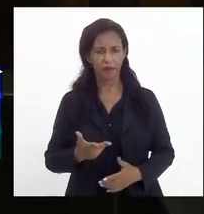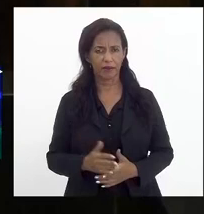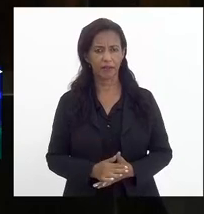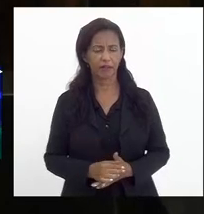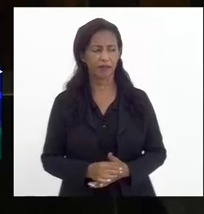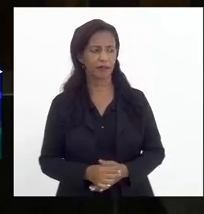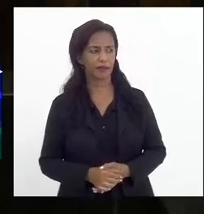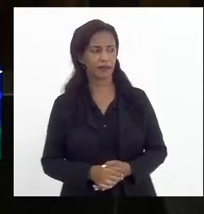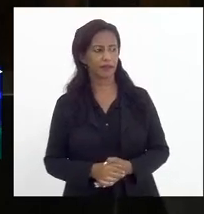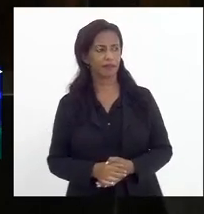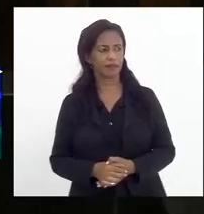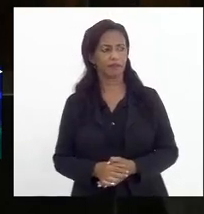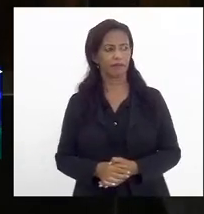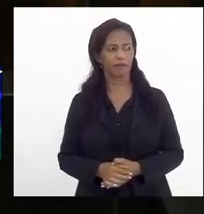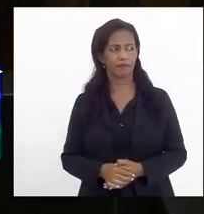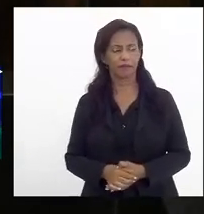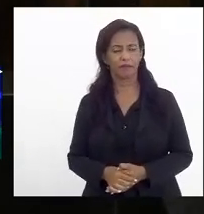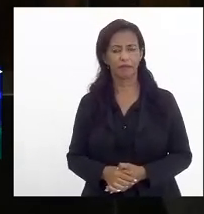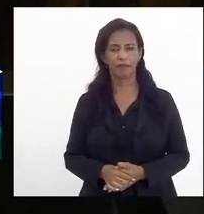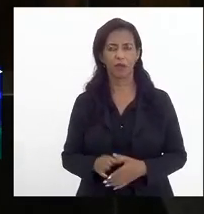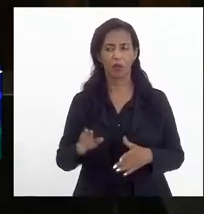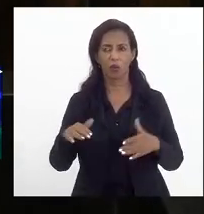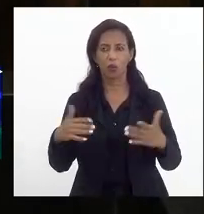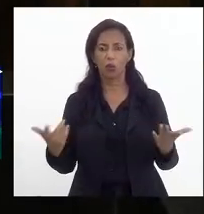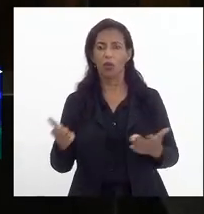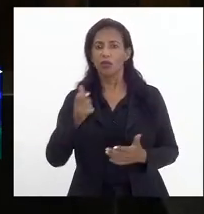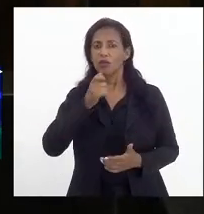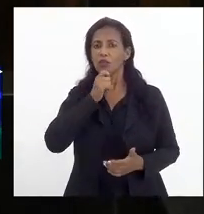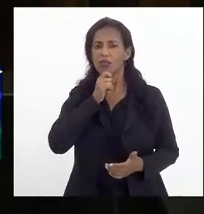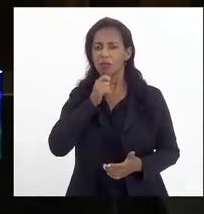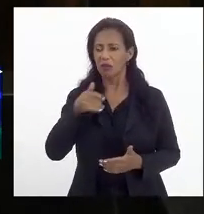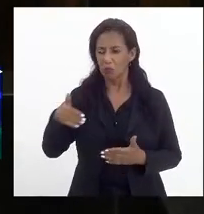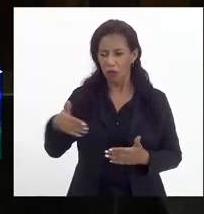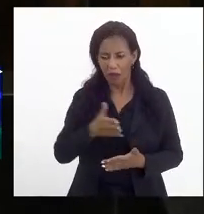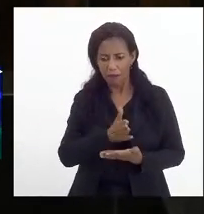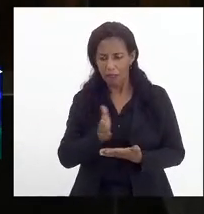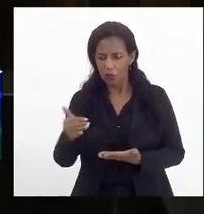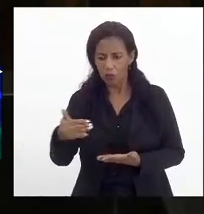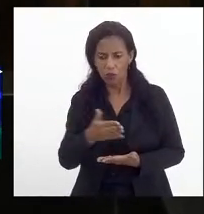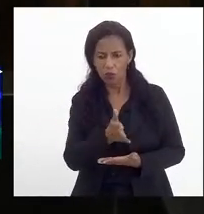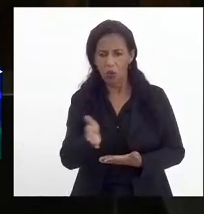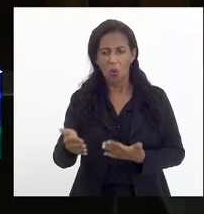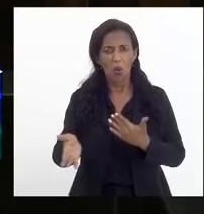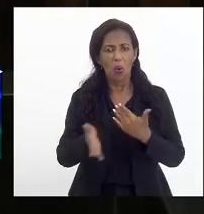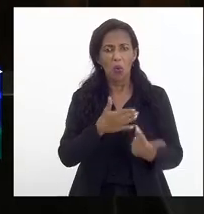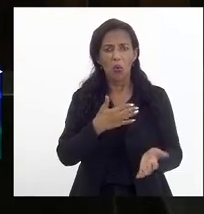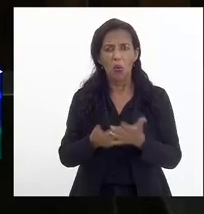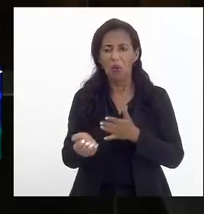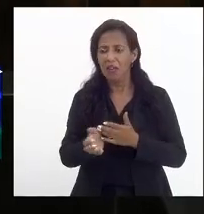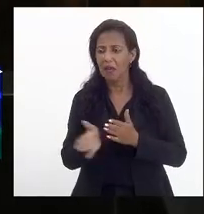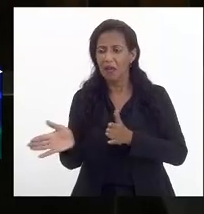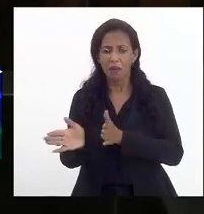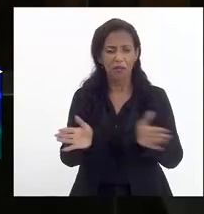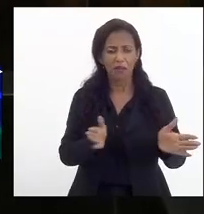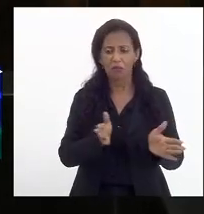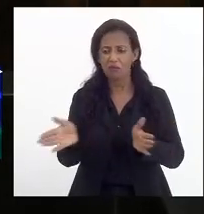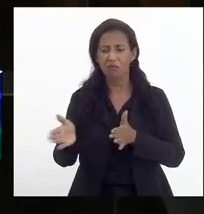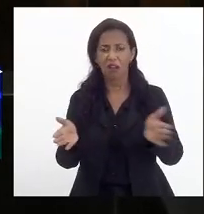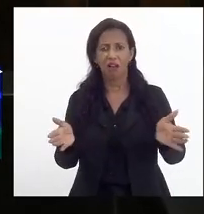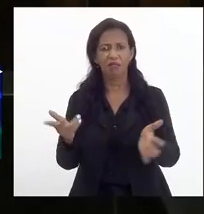que quando você não tem rumo qualquer caminho que você tome